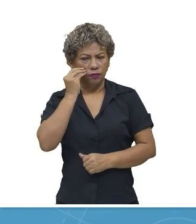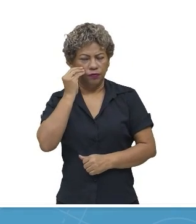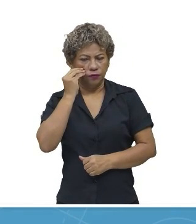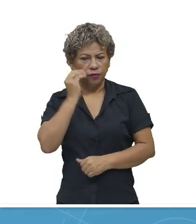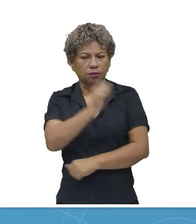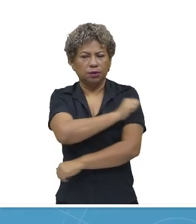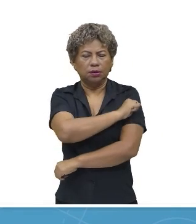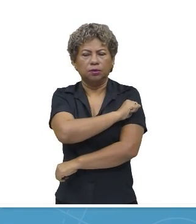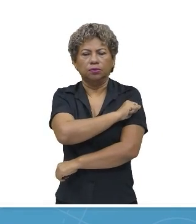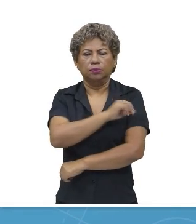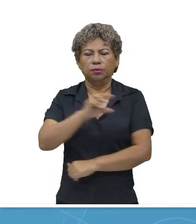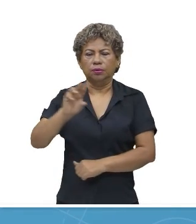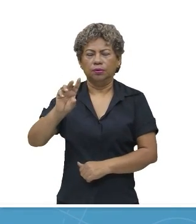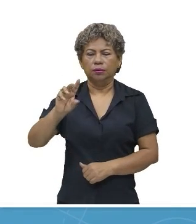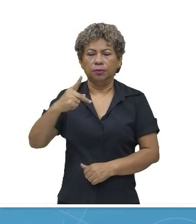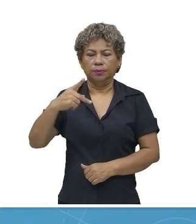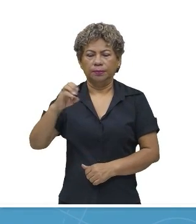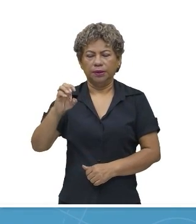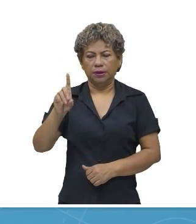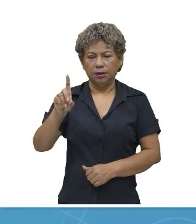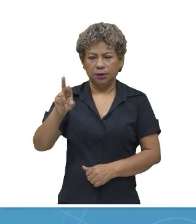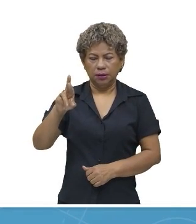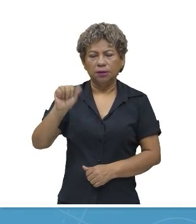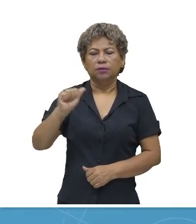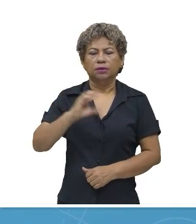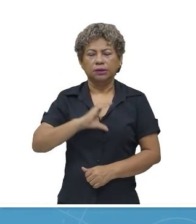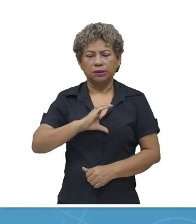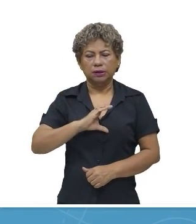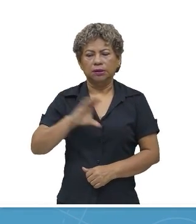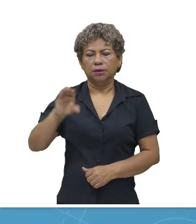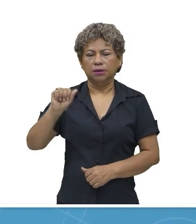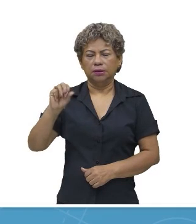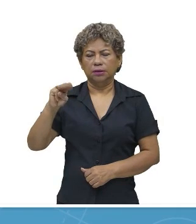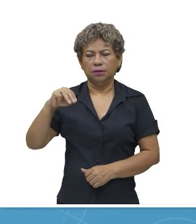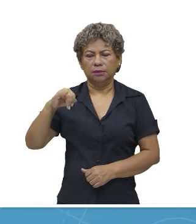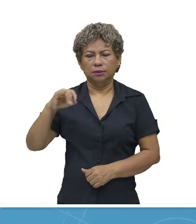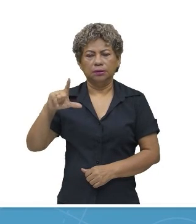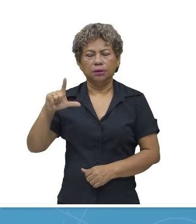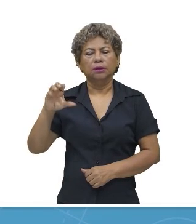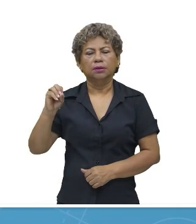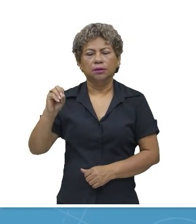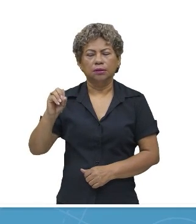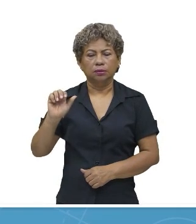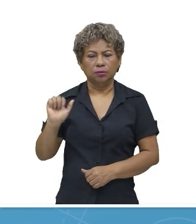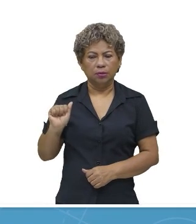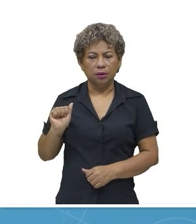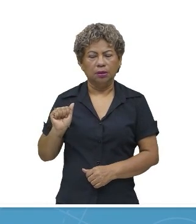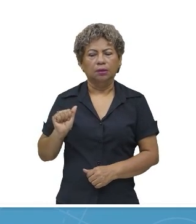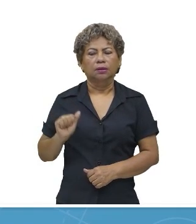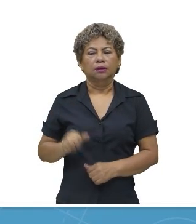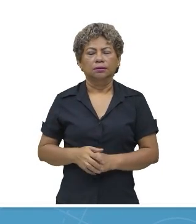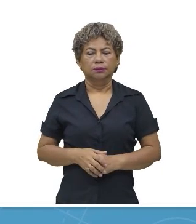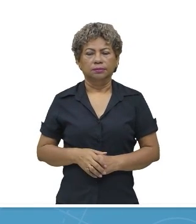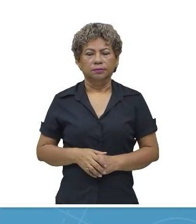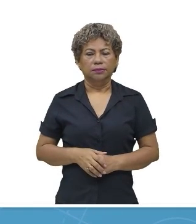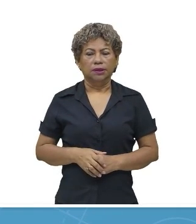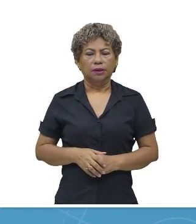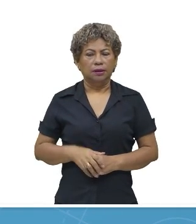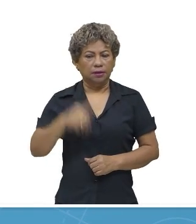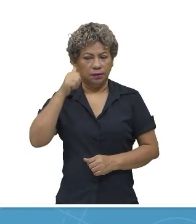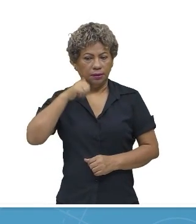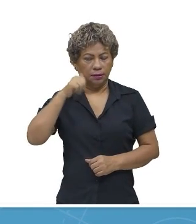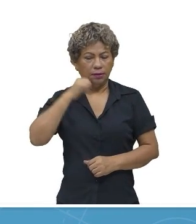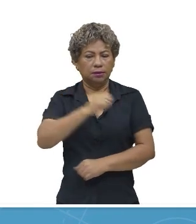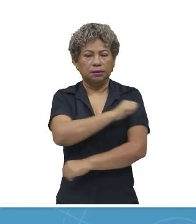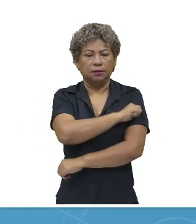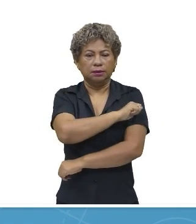letra C, o Camilo respondeu letra A, e agora aí no finalzinho está variando, né? A Eduarda está dizendo que é a letra C,